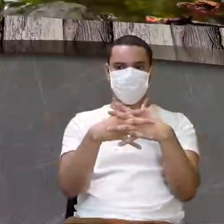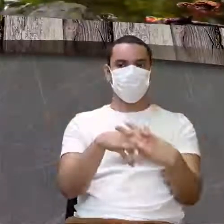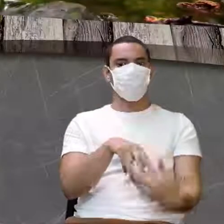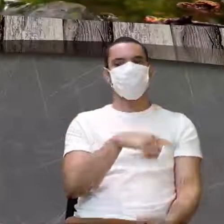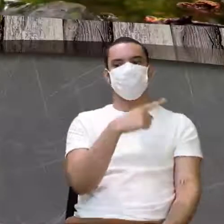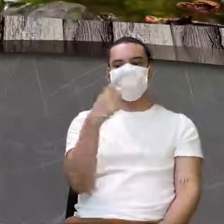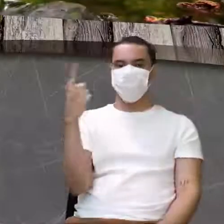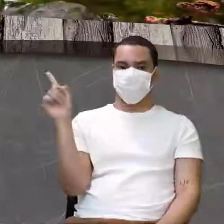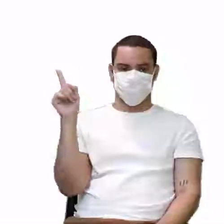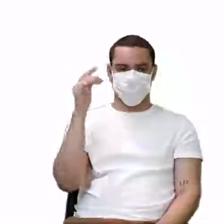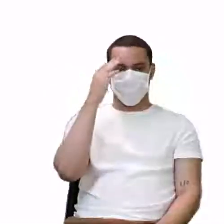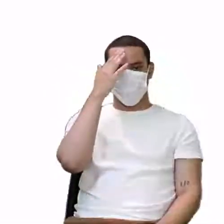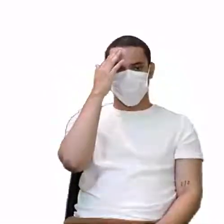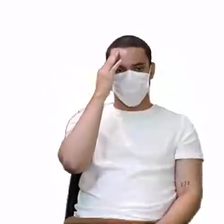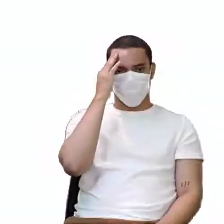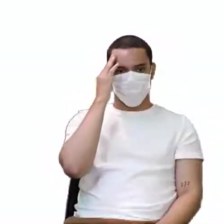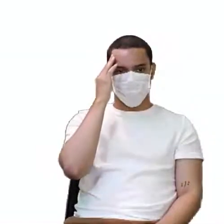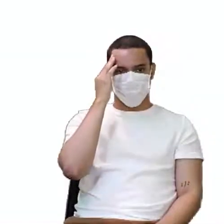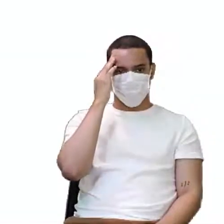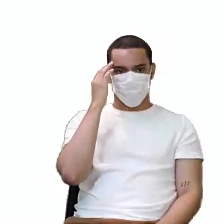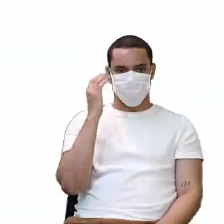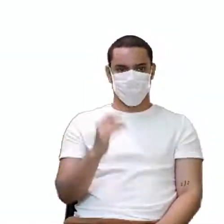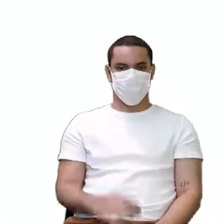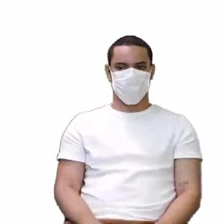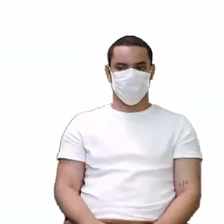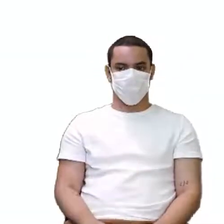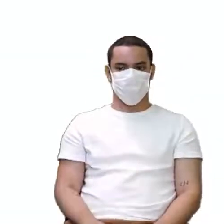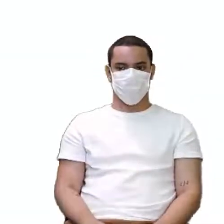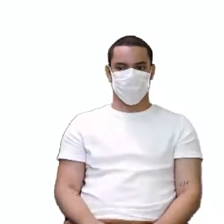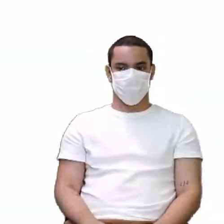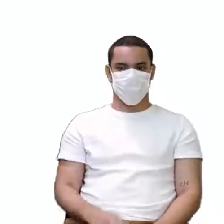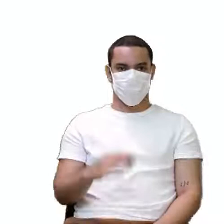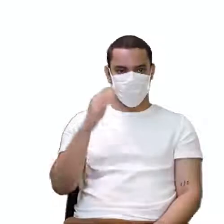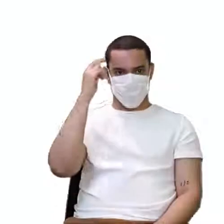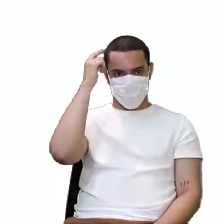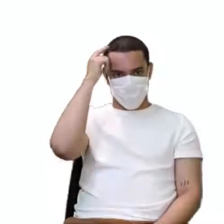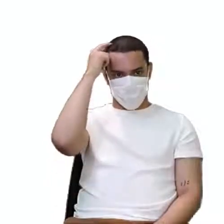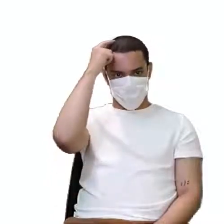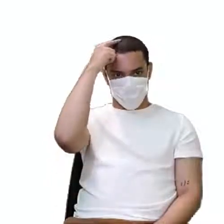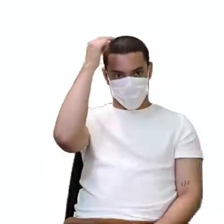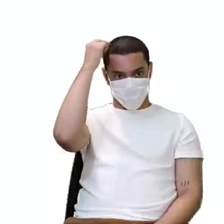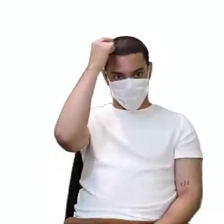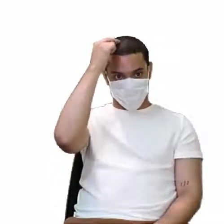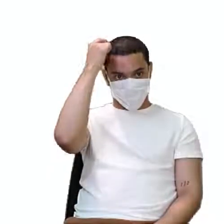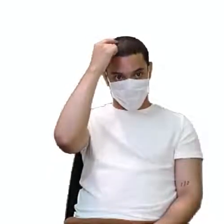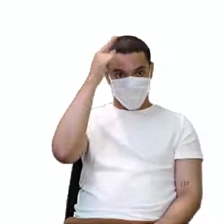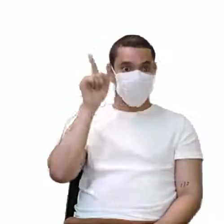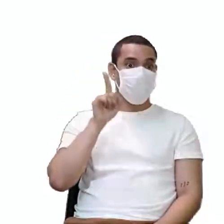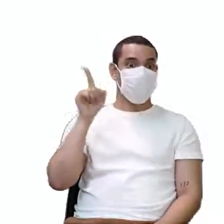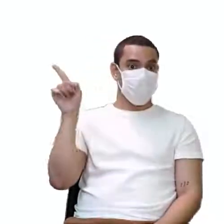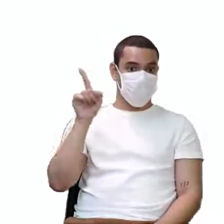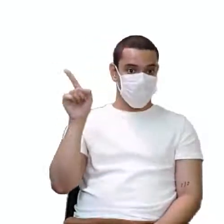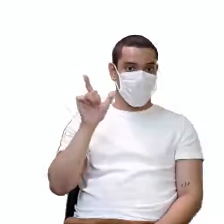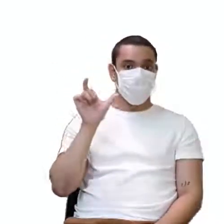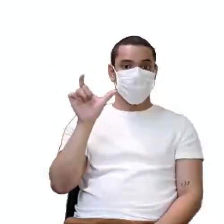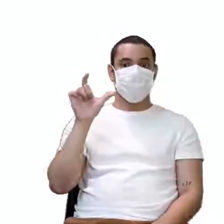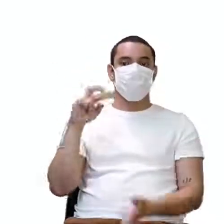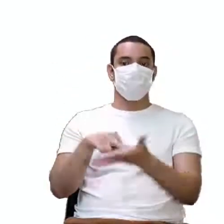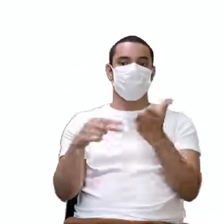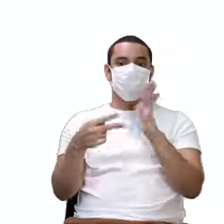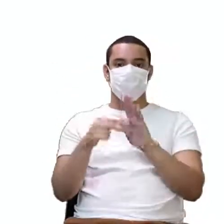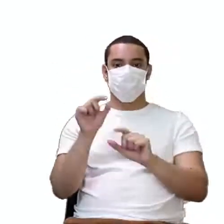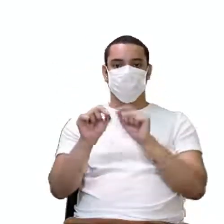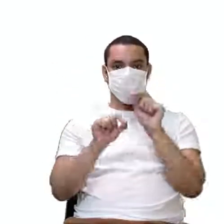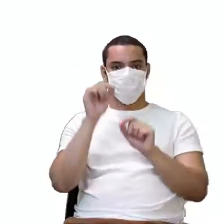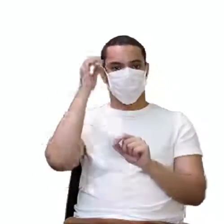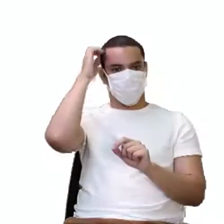tela para a gente construir esse entendimento juntos. Vamos lá? Plesiomorfia ou simplesiomorfia